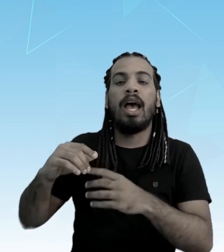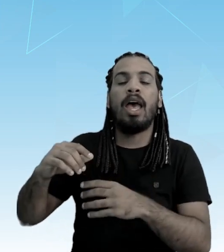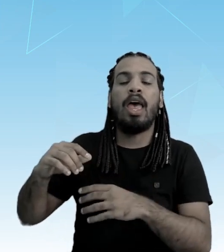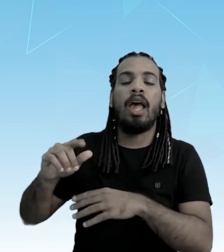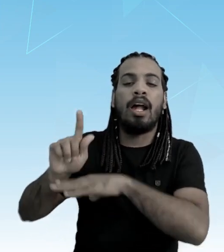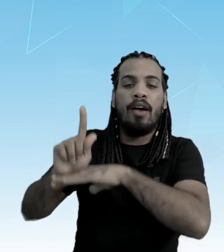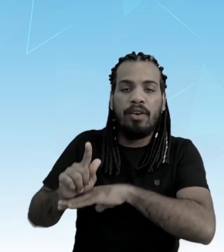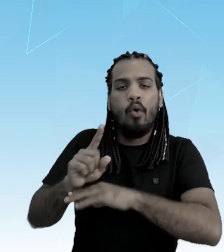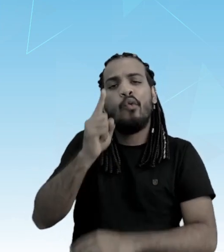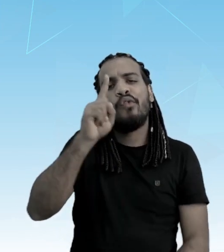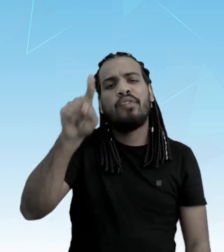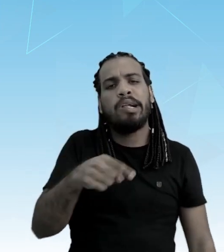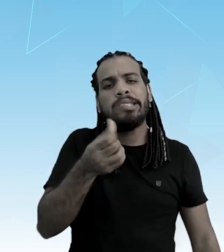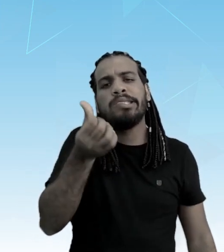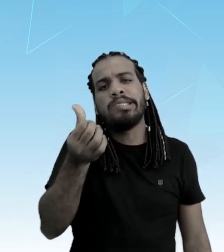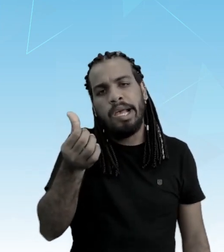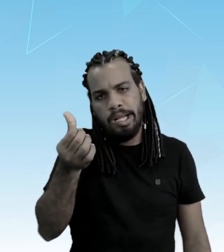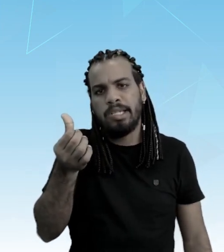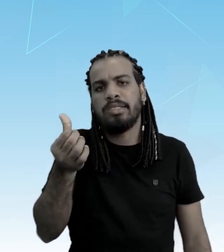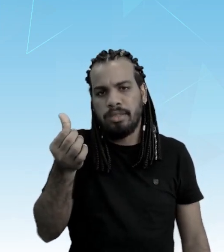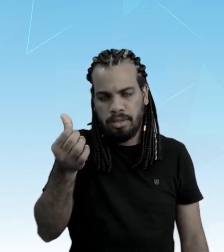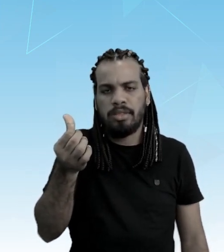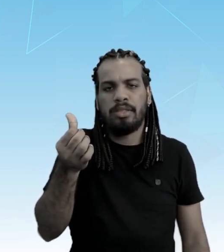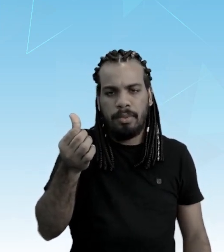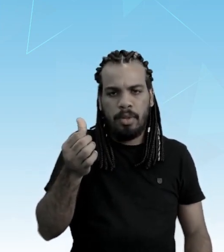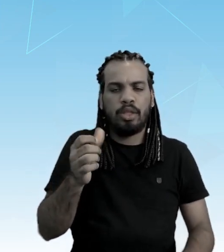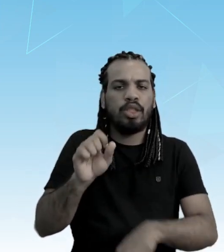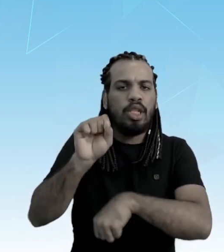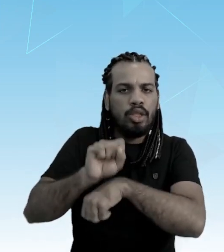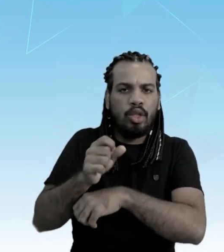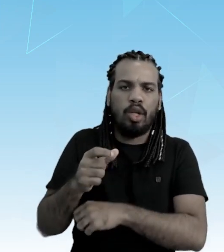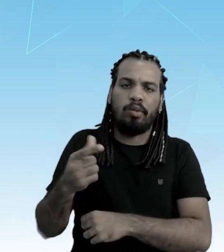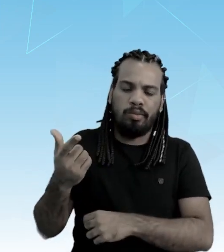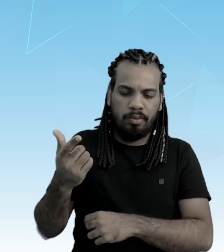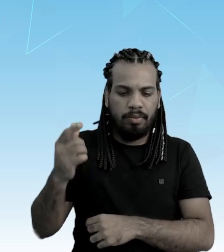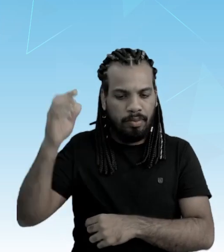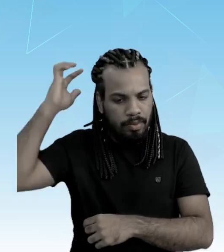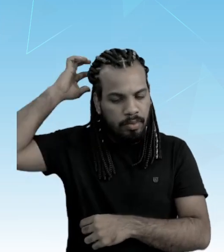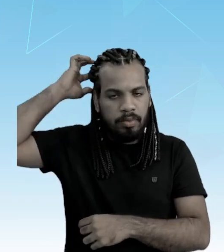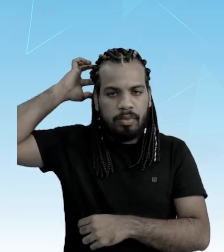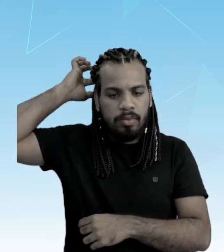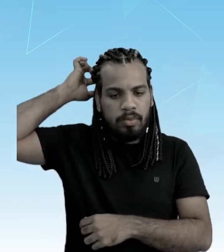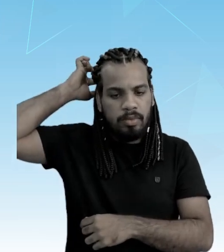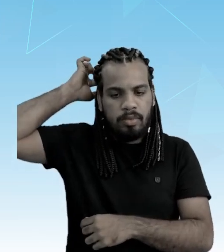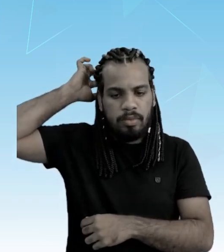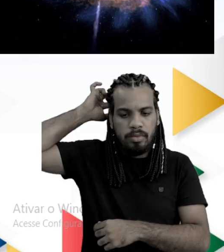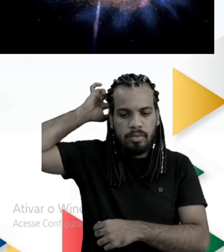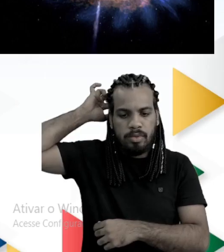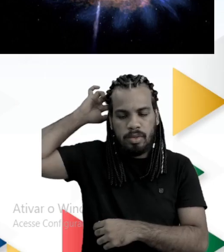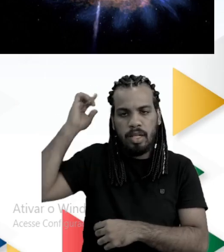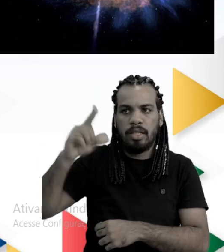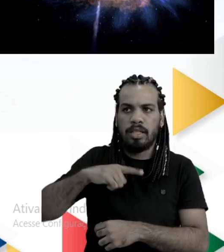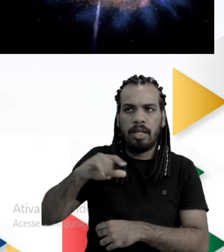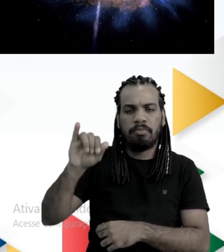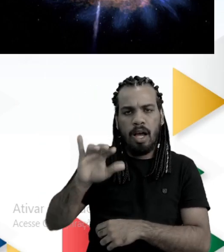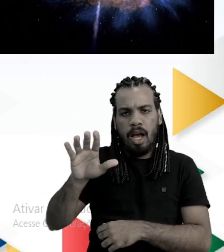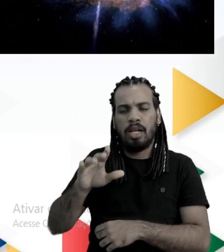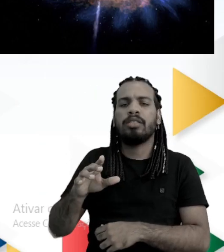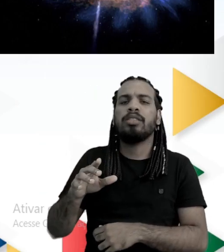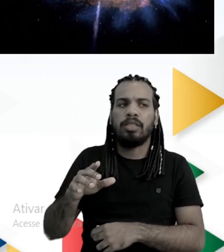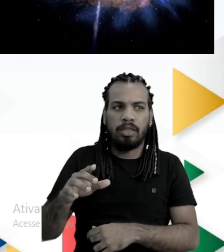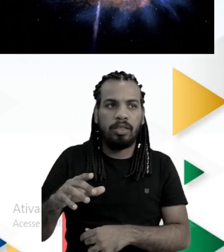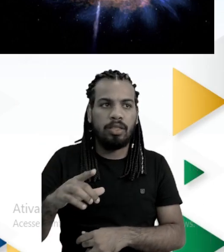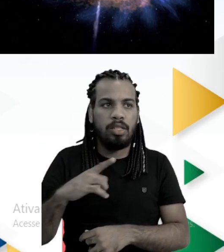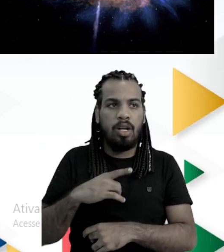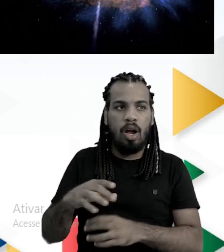gravitacional, 1,6 metros por segundo ao quadrado. Aí a gente tem a imagem de um buraco negro que tem uma